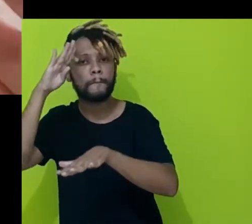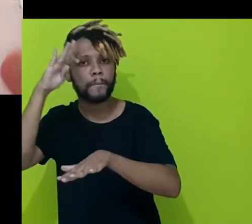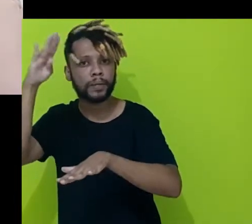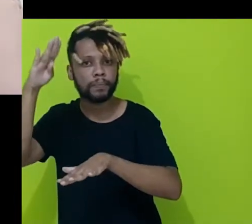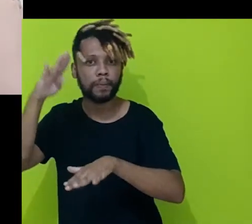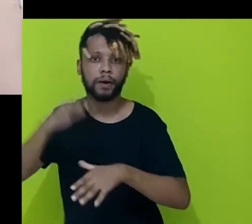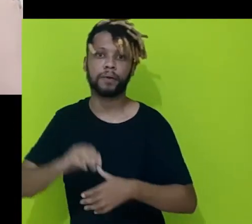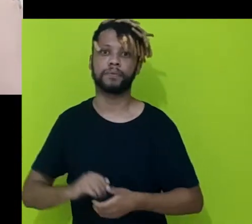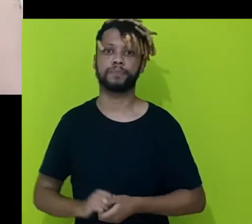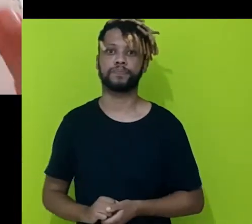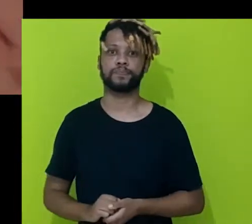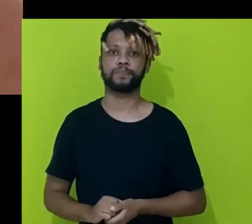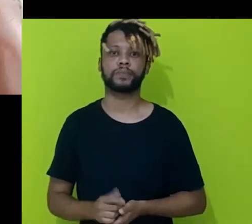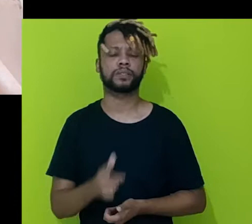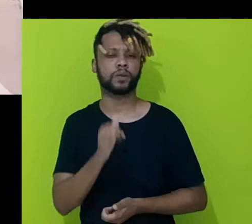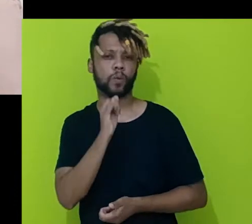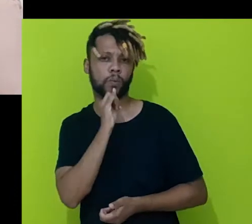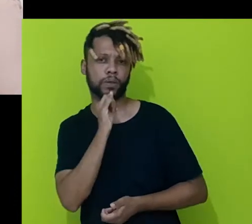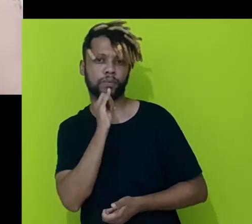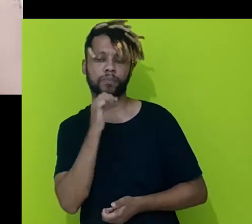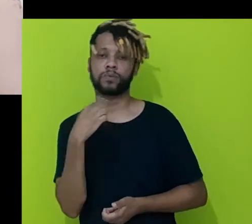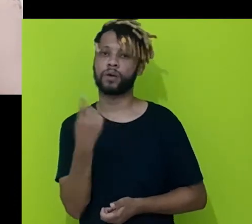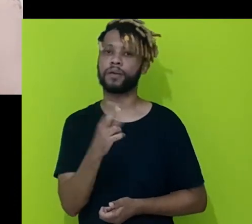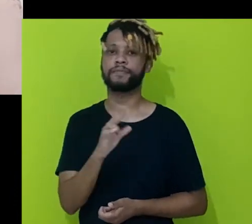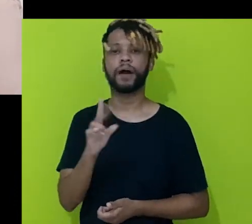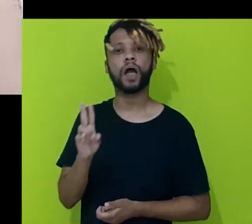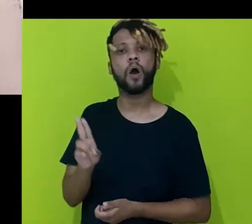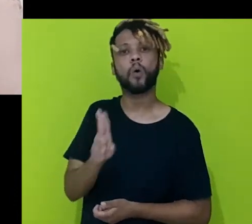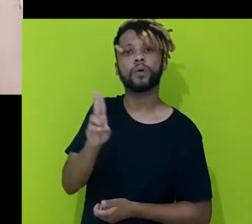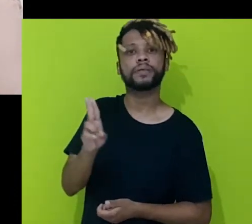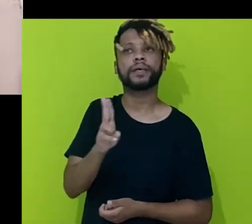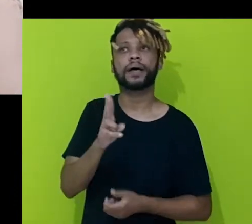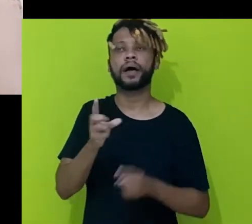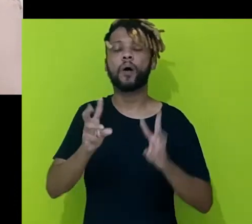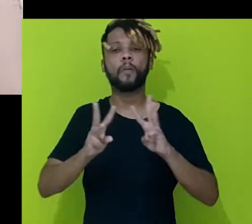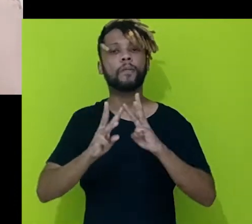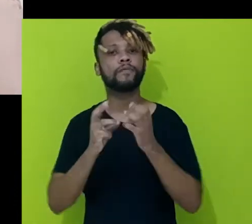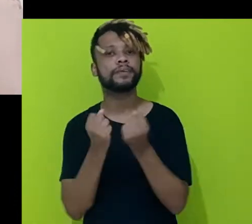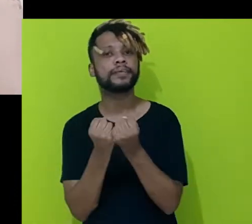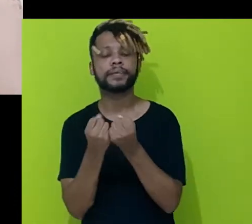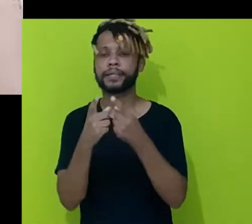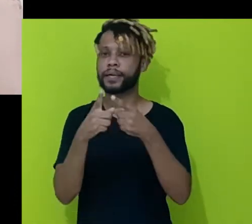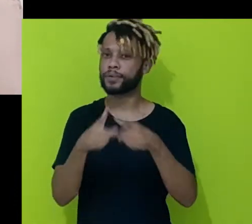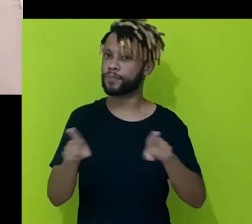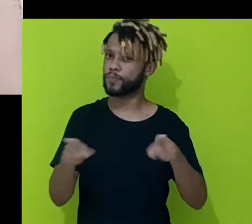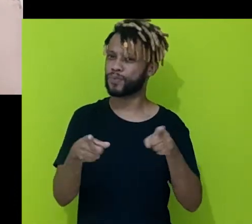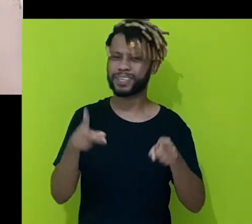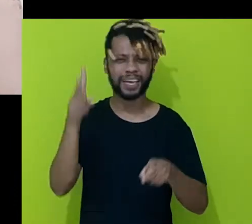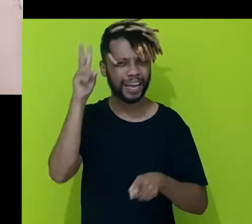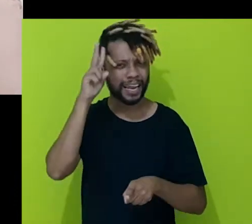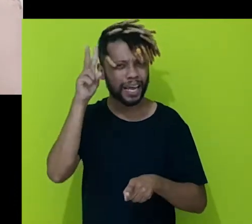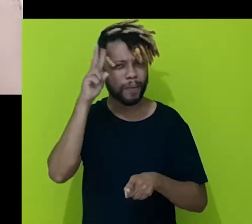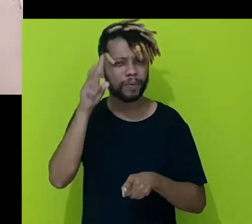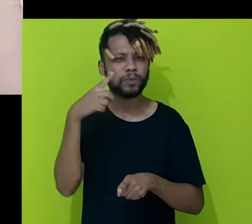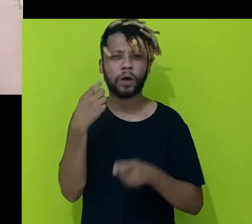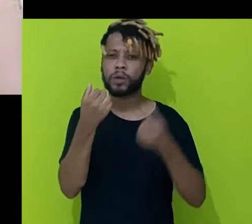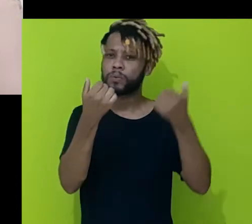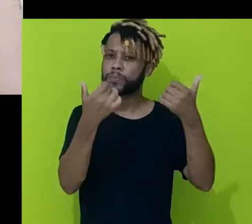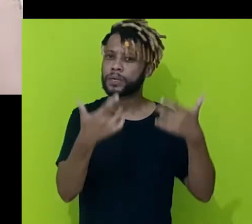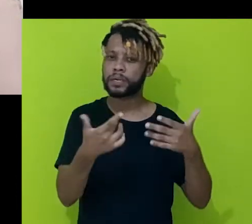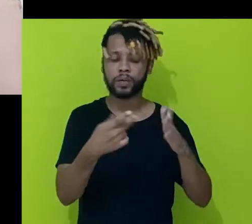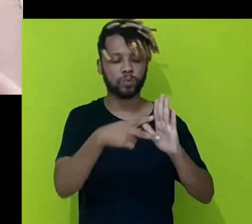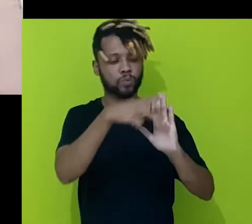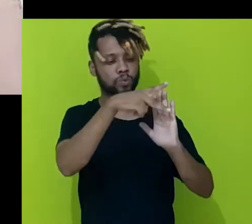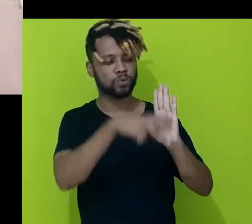vamos utilizar uma oficina de música. Lembra que nós falamos no nosso projeto? Essas oficinas